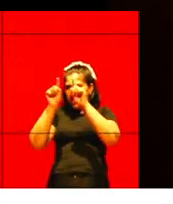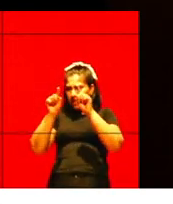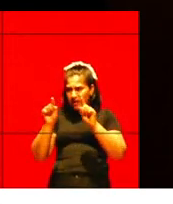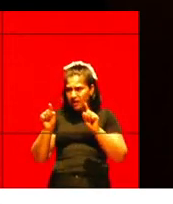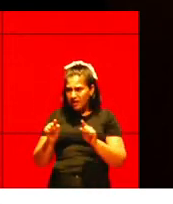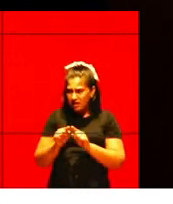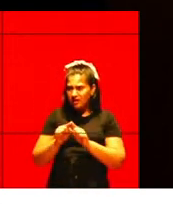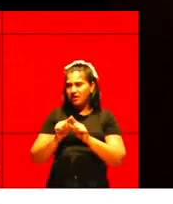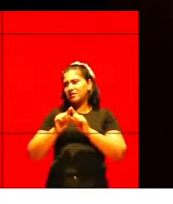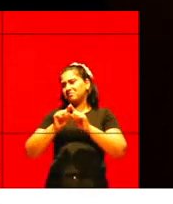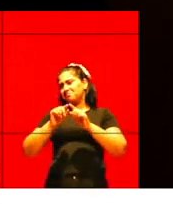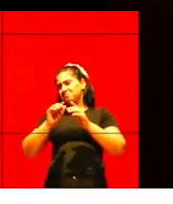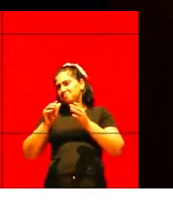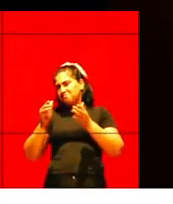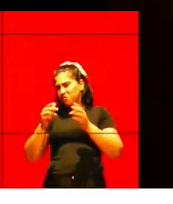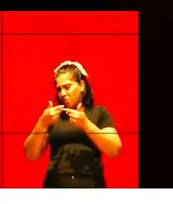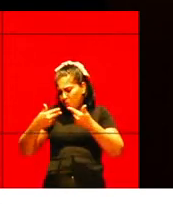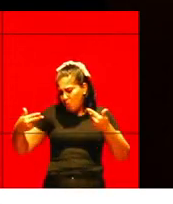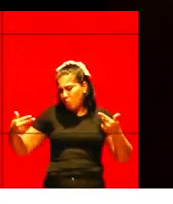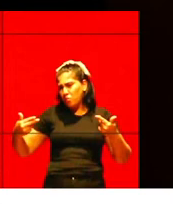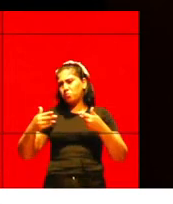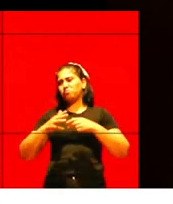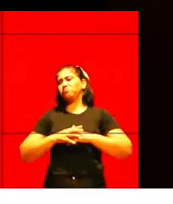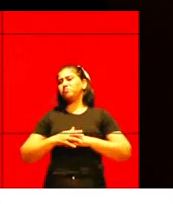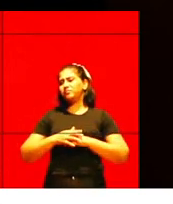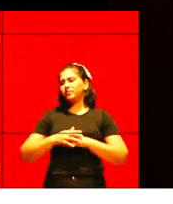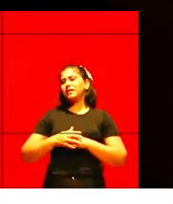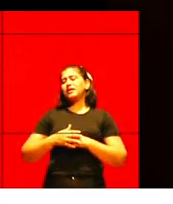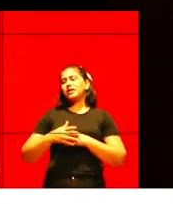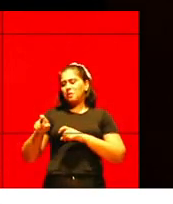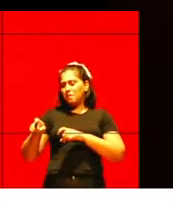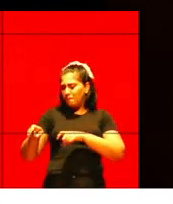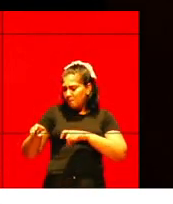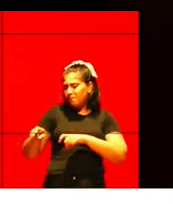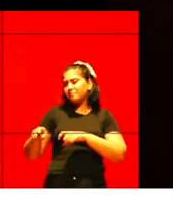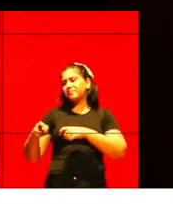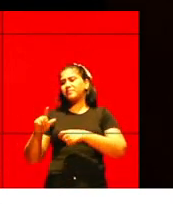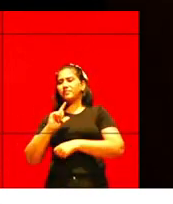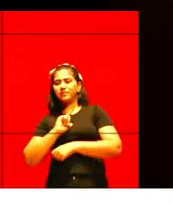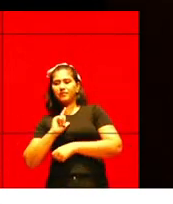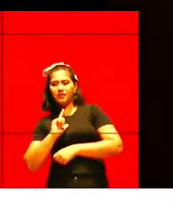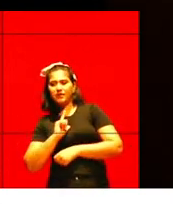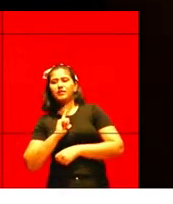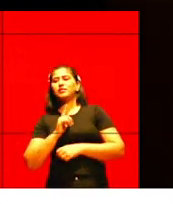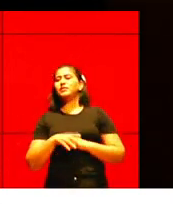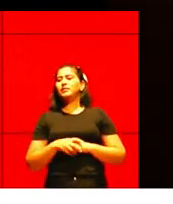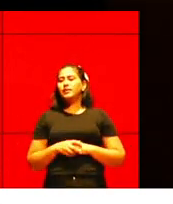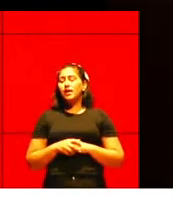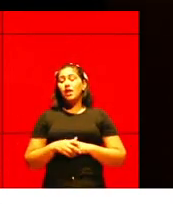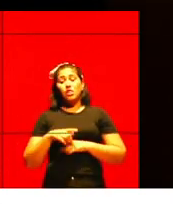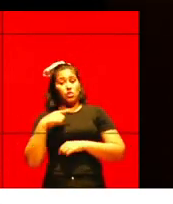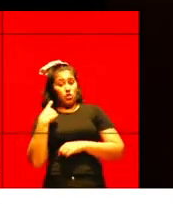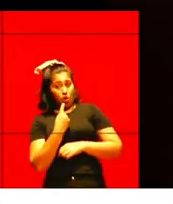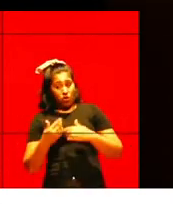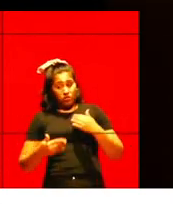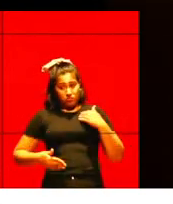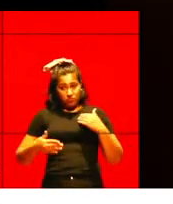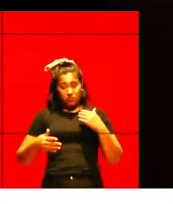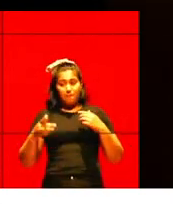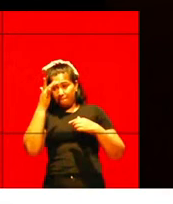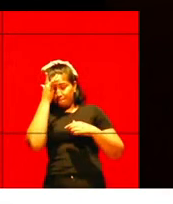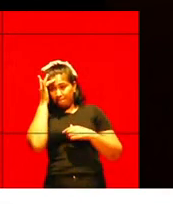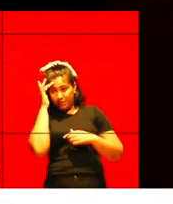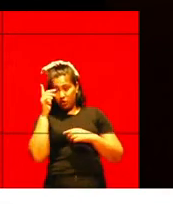Ela tende a ser extremamente rígida e completamente insolúvel. Nós, seres humanos, e